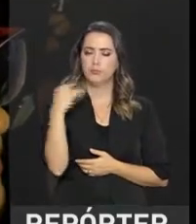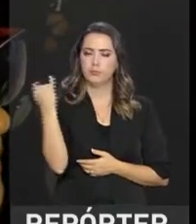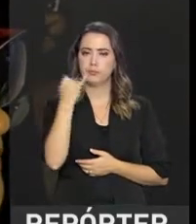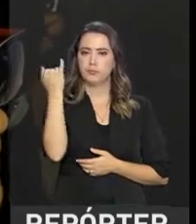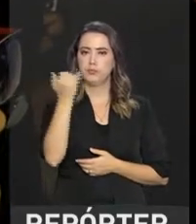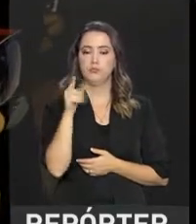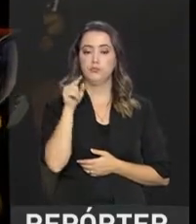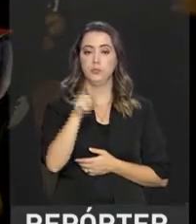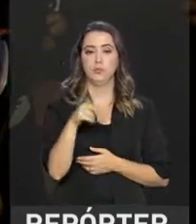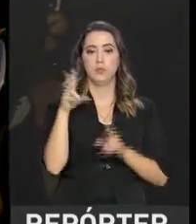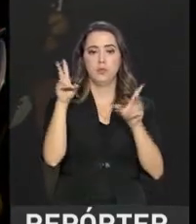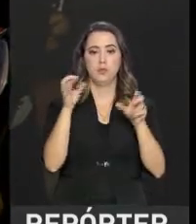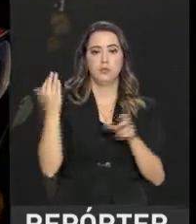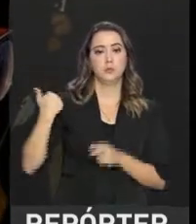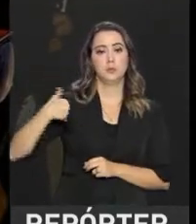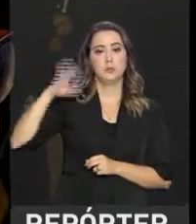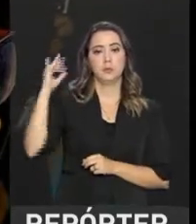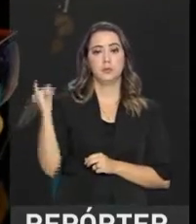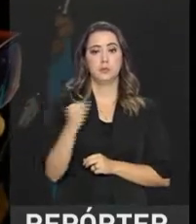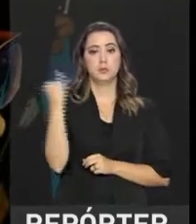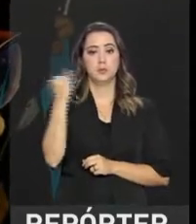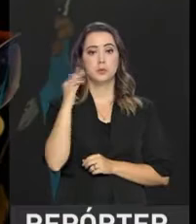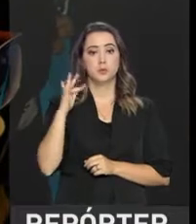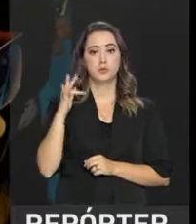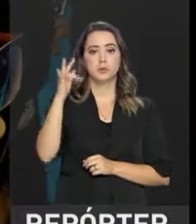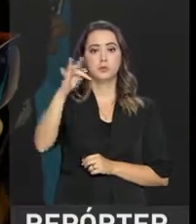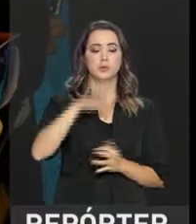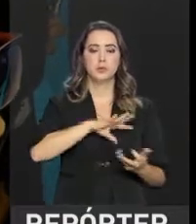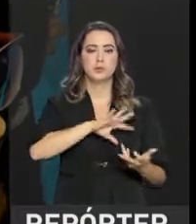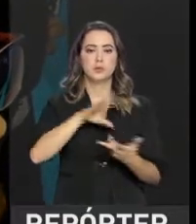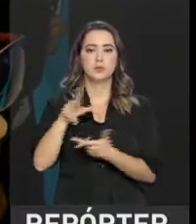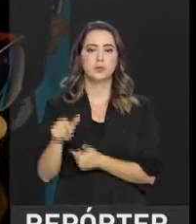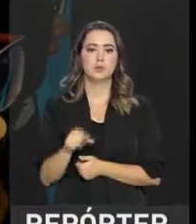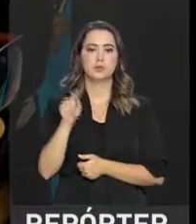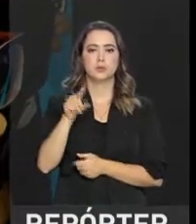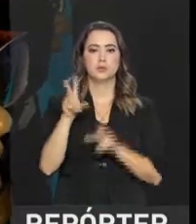tratando do tema mais importante para o futuro da humanidade, que é o tema água.